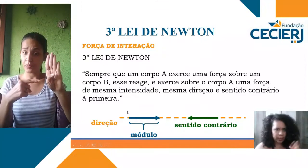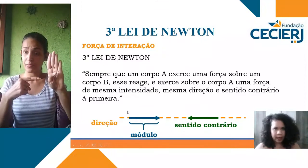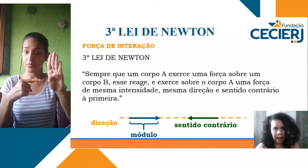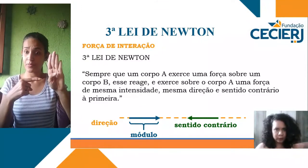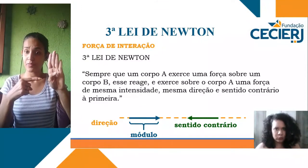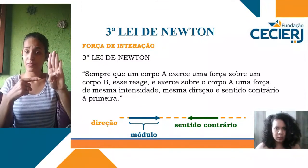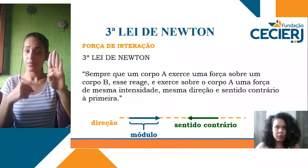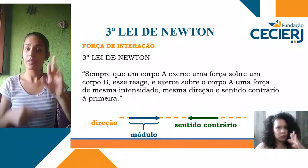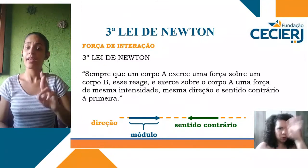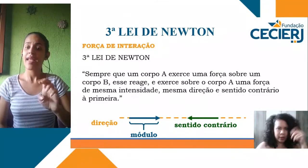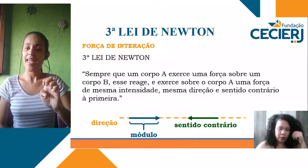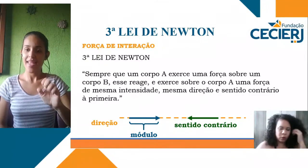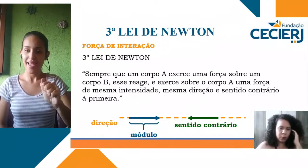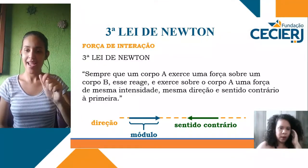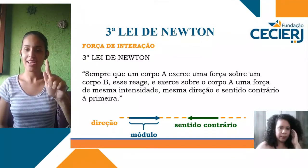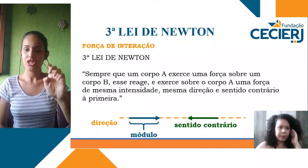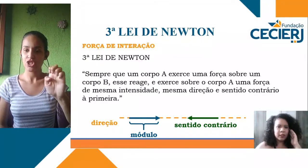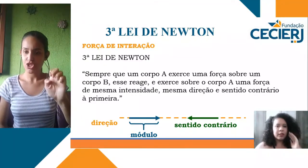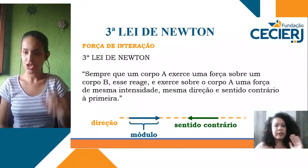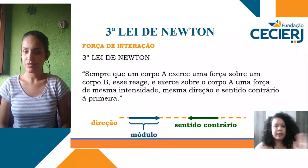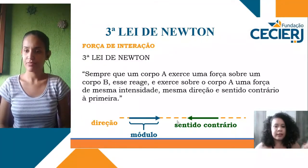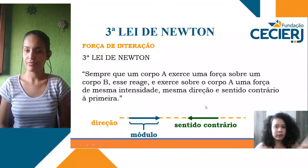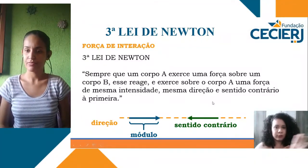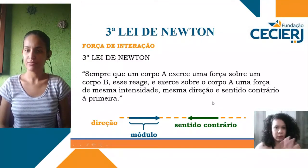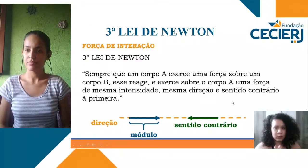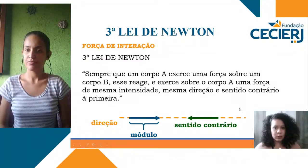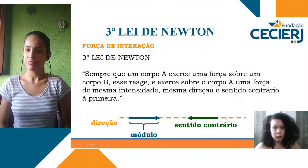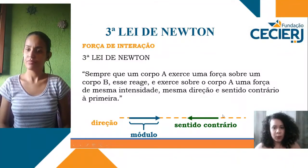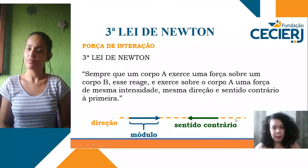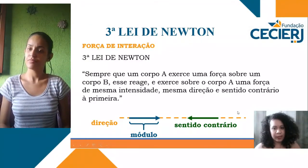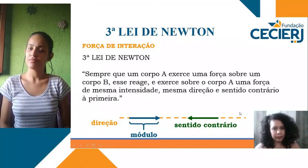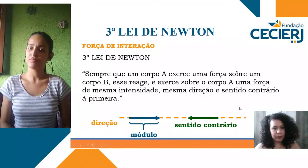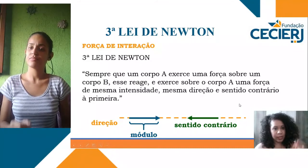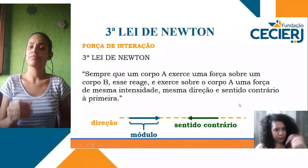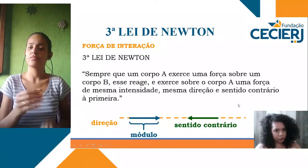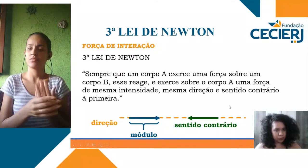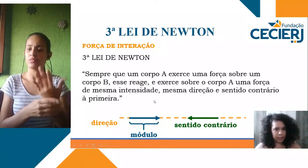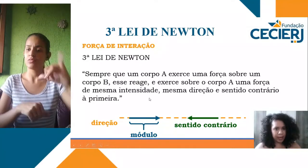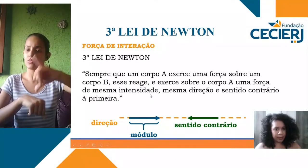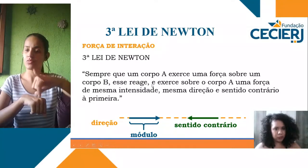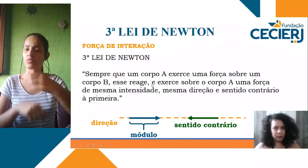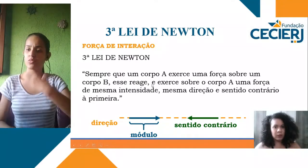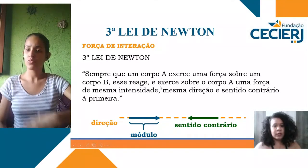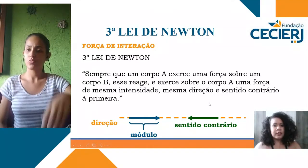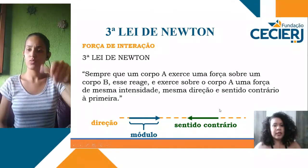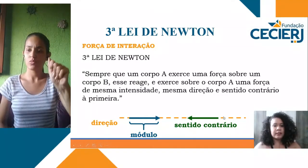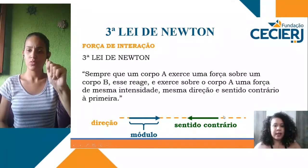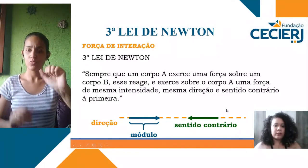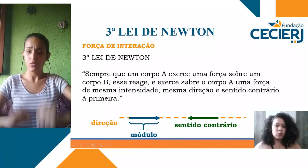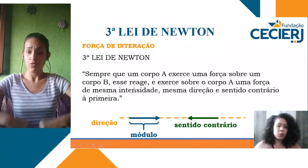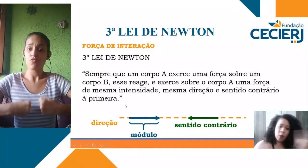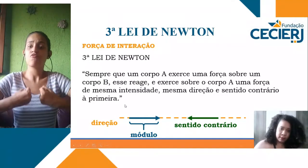em qualquer ato de qualquer corpo A, exerce uma força sobre um corpo B, este reage